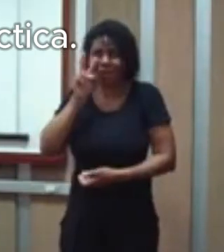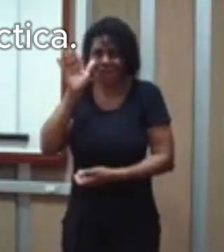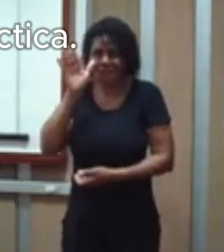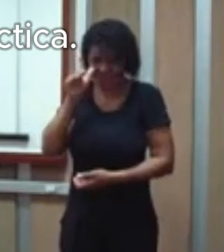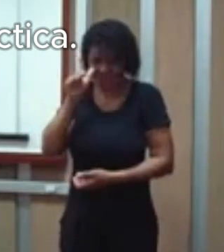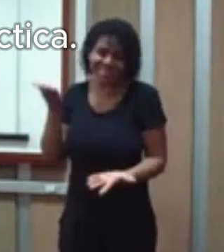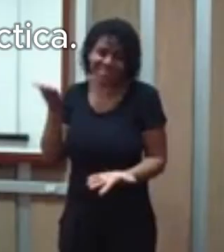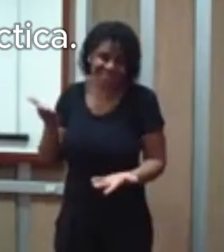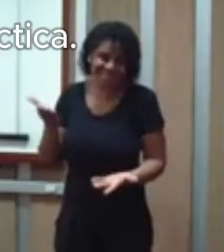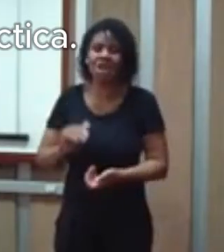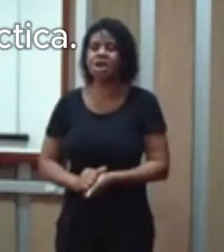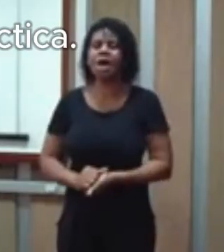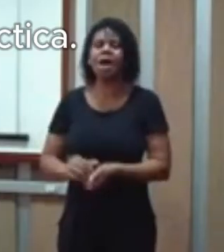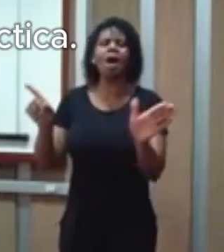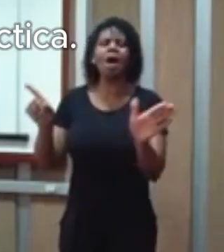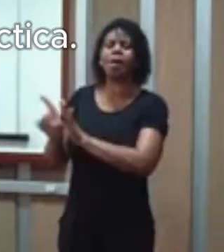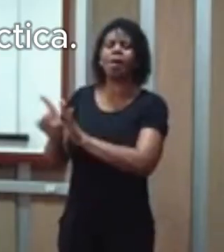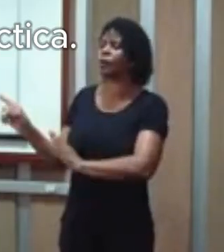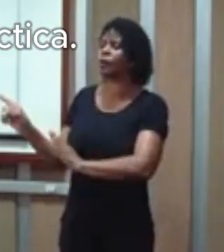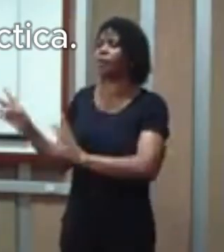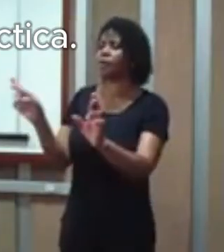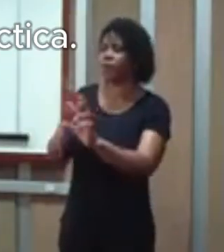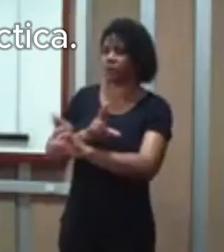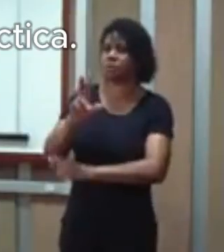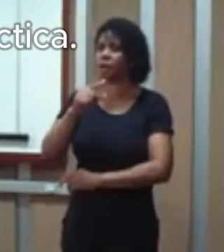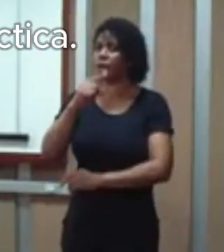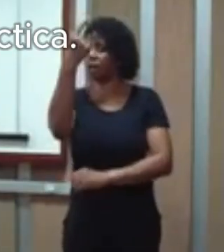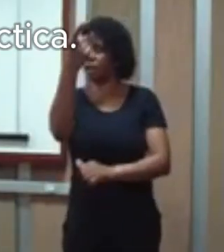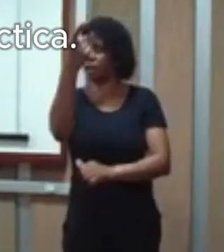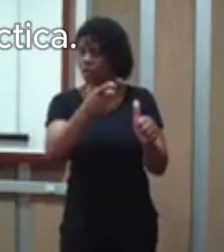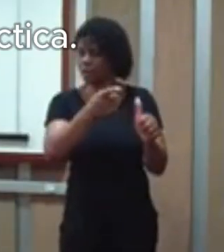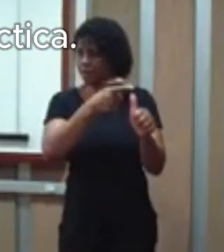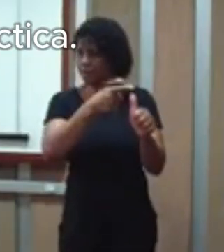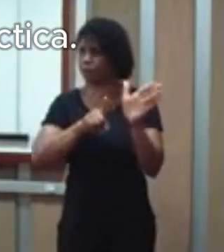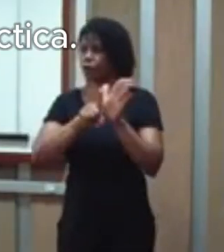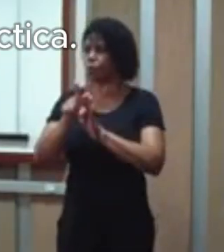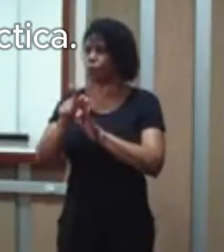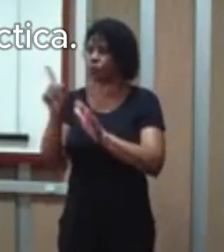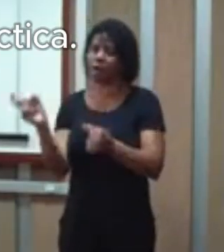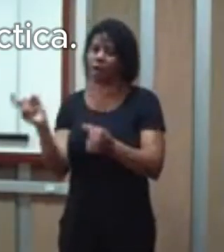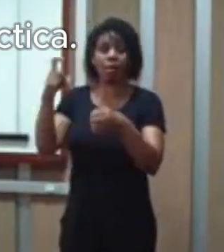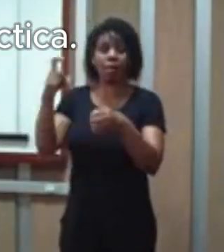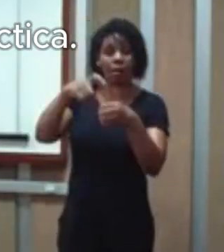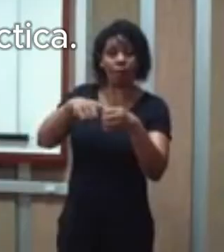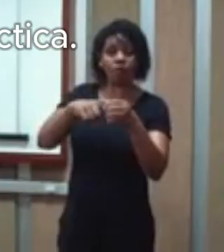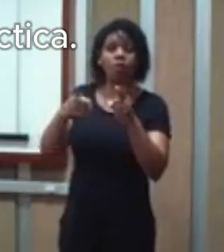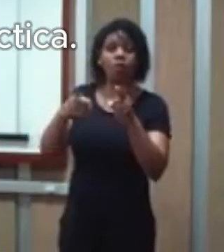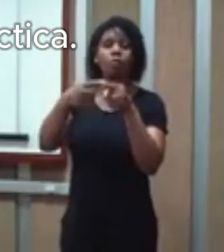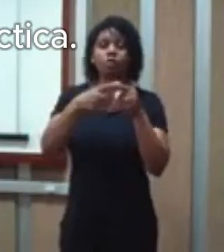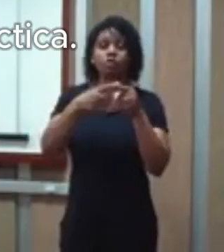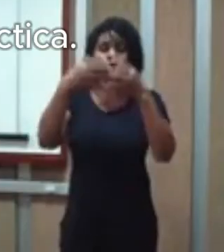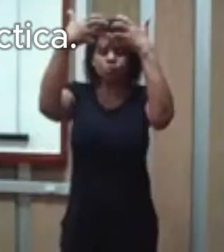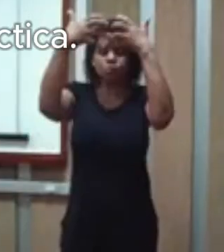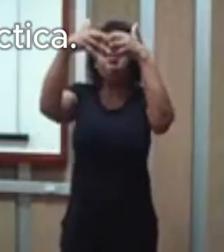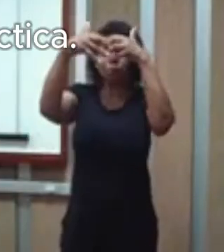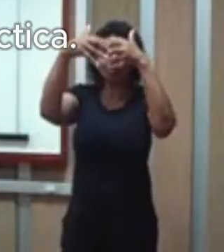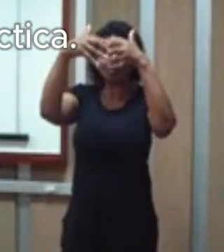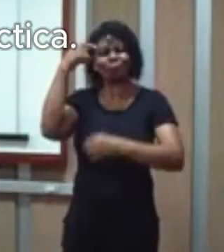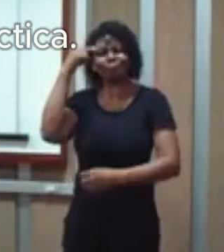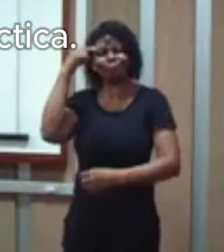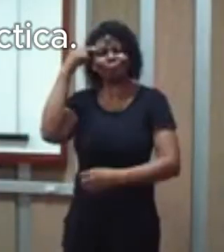Obrigada. A minha pergunta é muito relacionada com a primeira pergunta sobre regeneração de outros tipos de neurônio. E me veio muito à